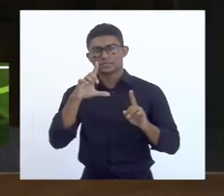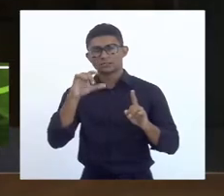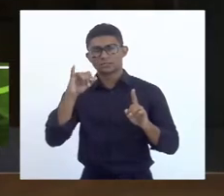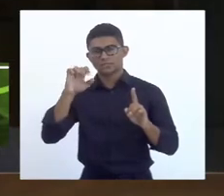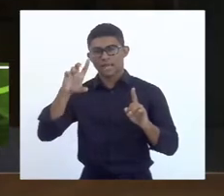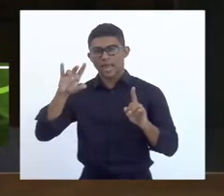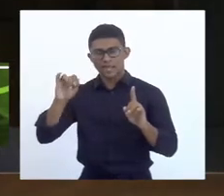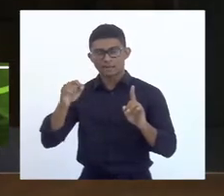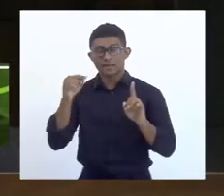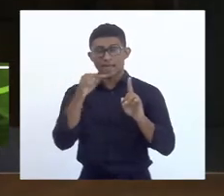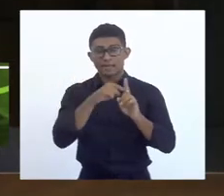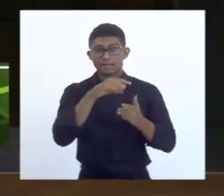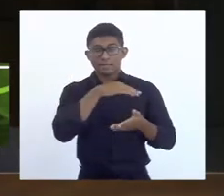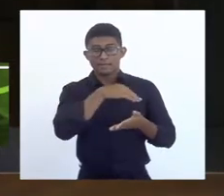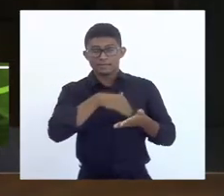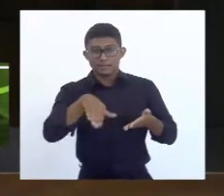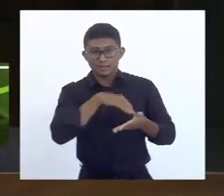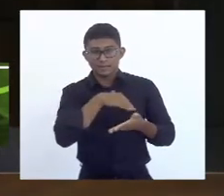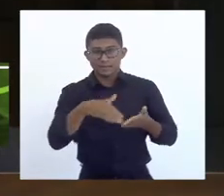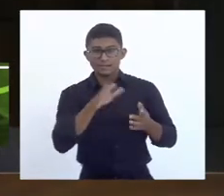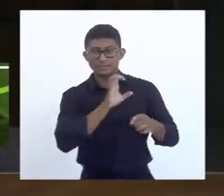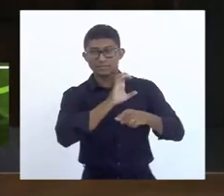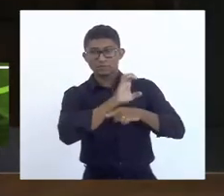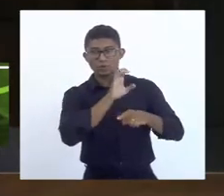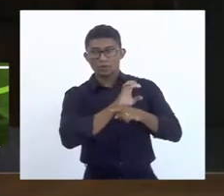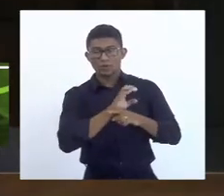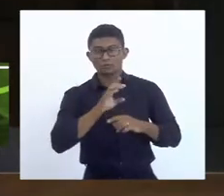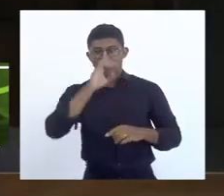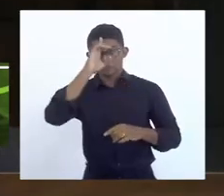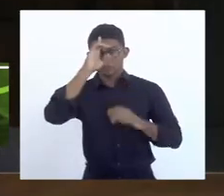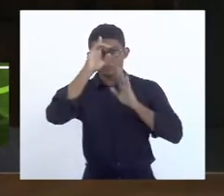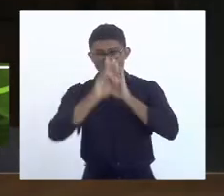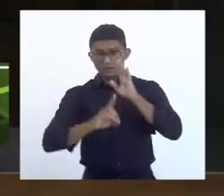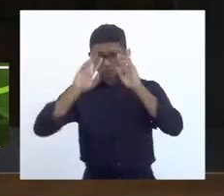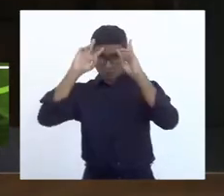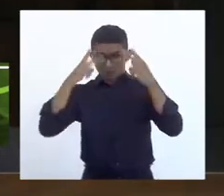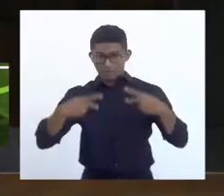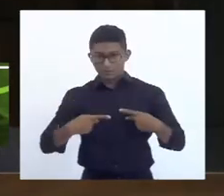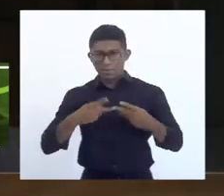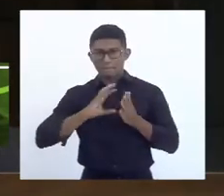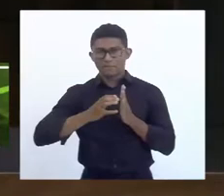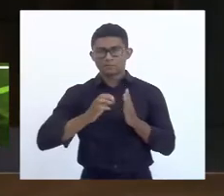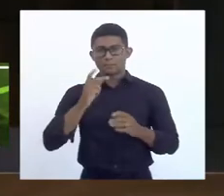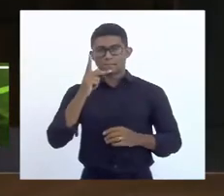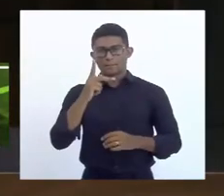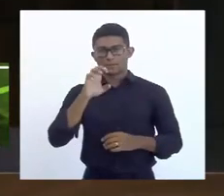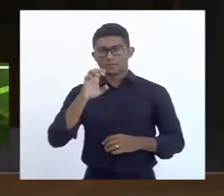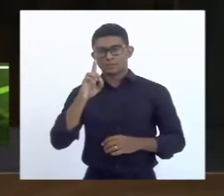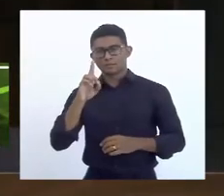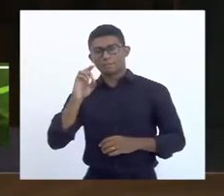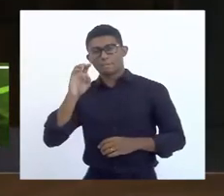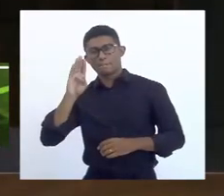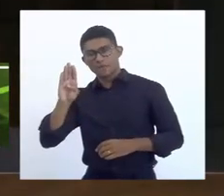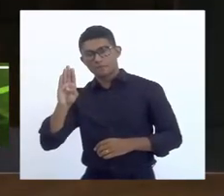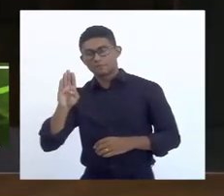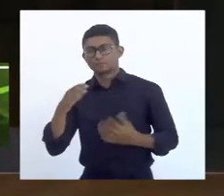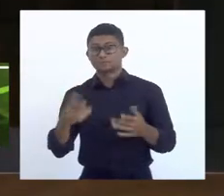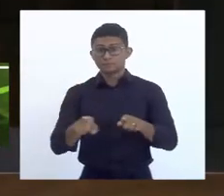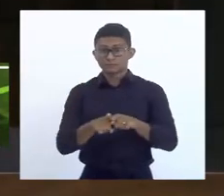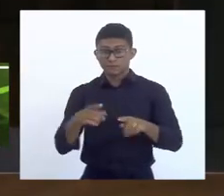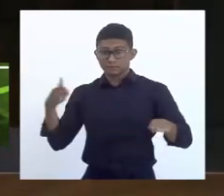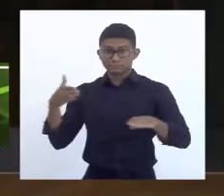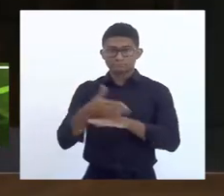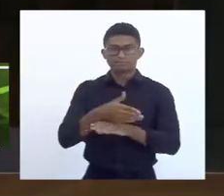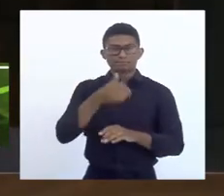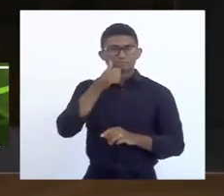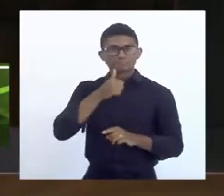de Direitos Humanos do PCdoB Rio de Janeiro. Obrigada, Dirceia. Queria anunciar também a presença da Isa